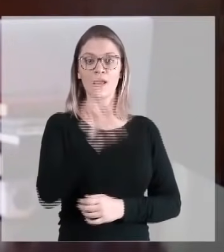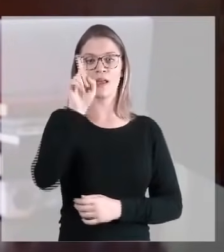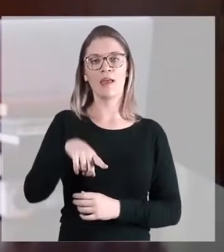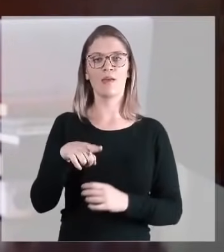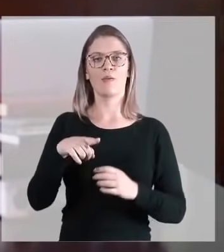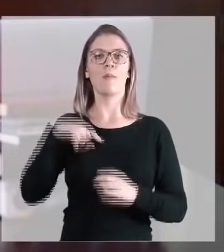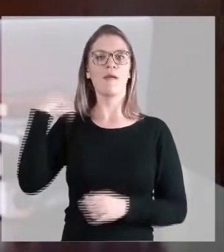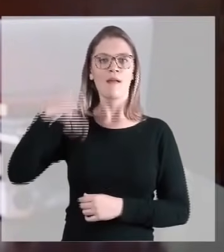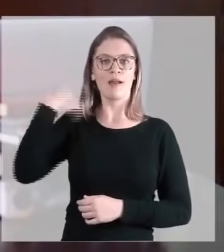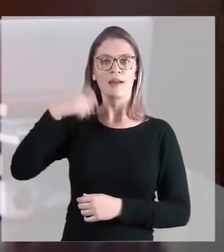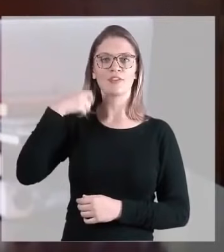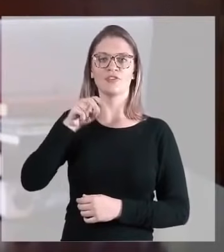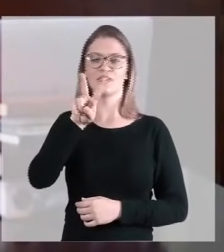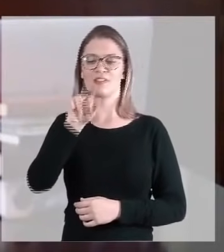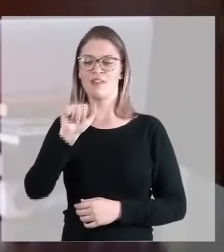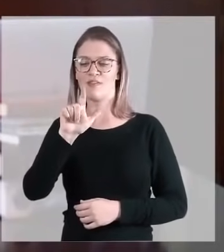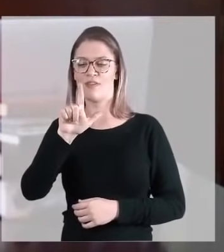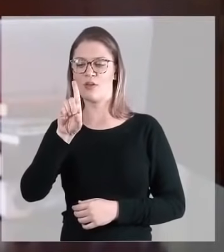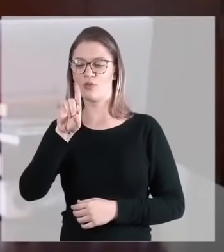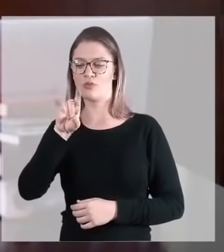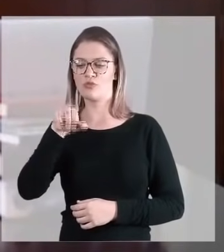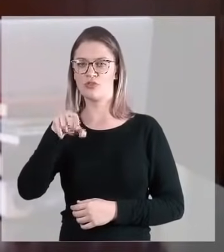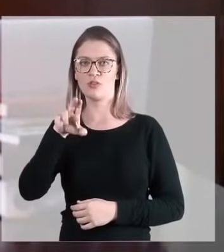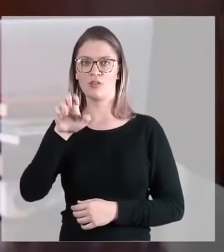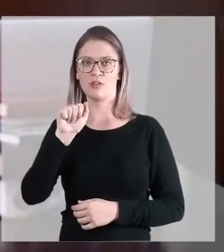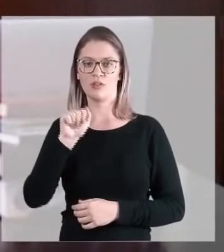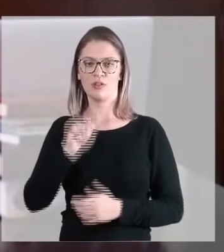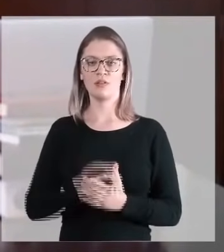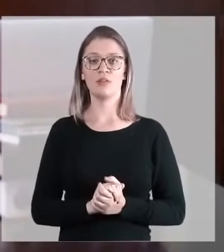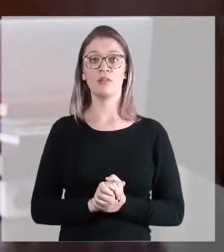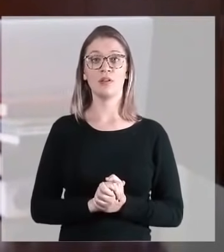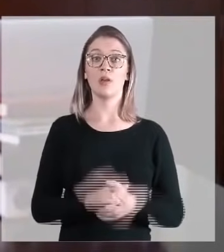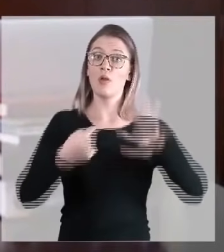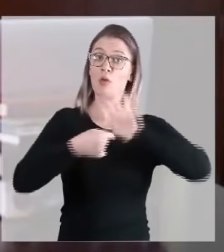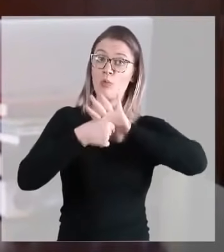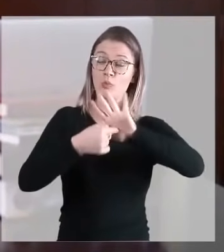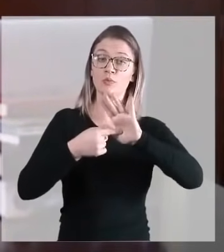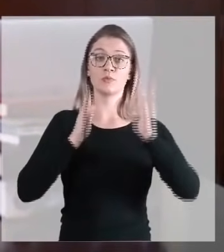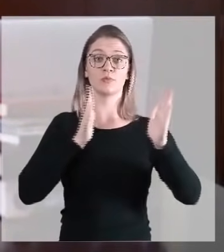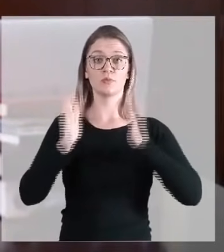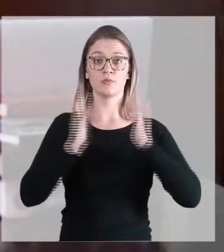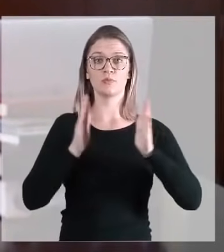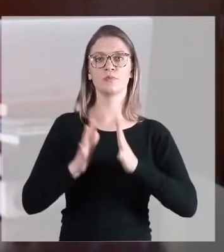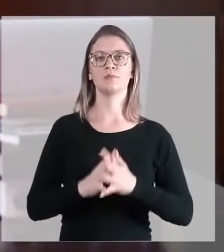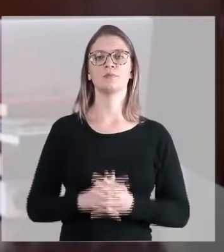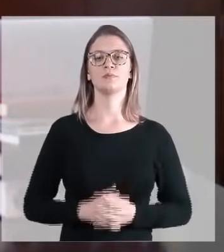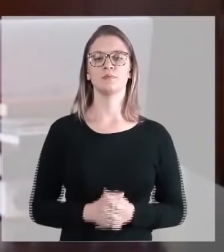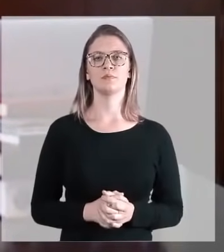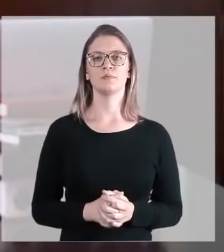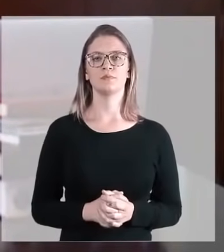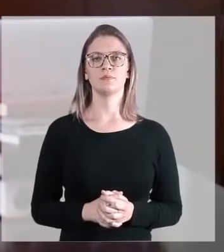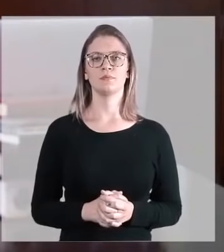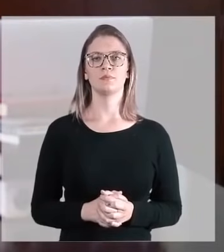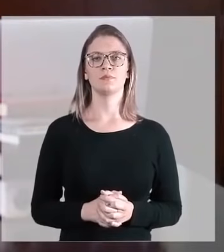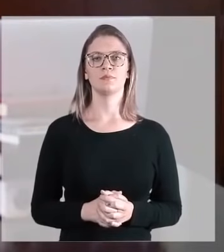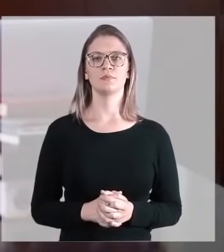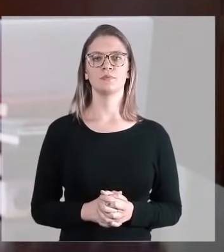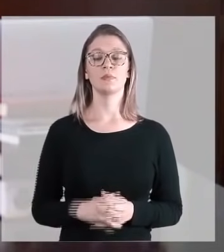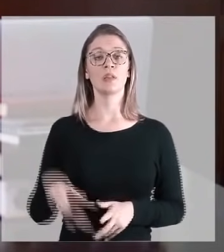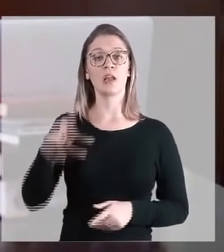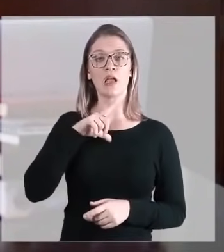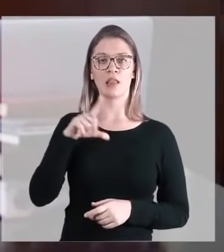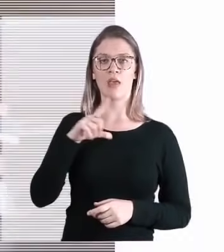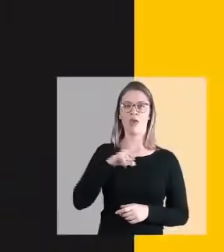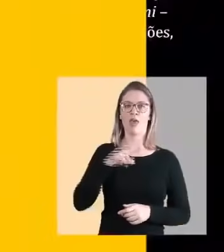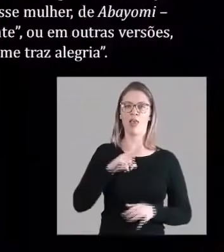a Bayomi, na verdade, é uma criação de uma artista maranhense chamada Valdilena Martins. E eu trago para os senhores um trechinho de um trabalho acadêmico